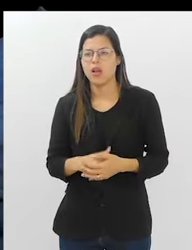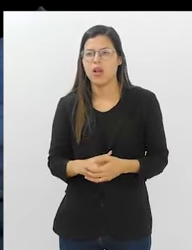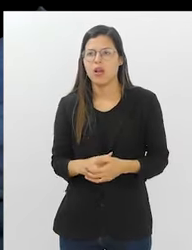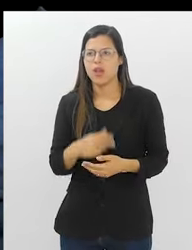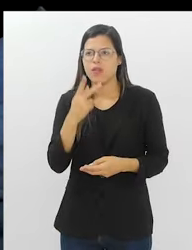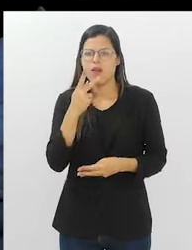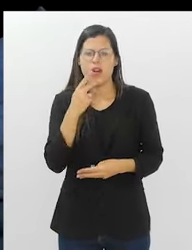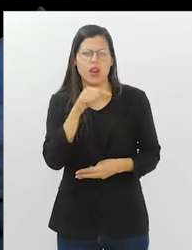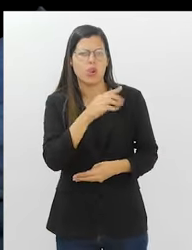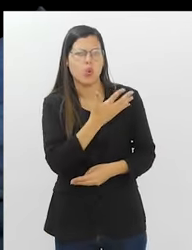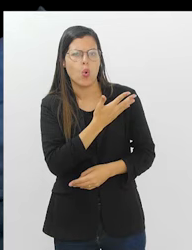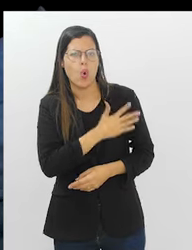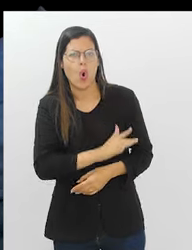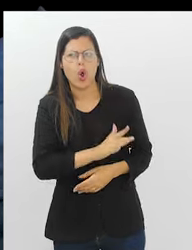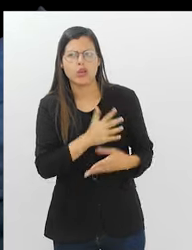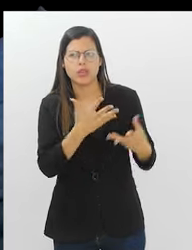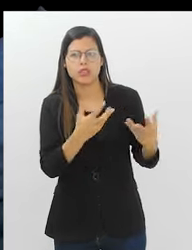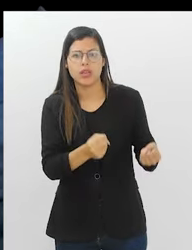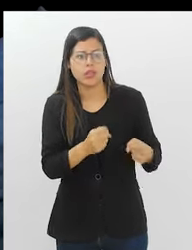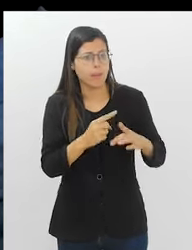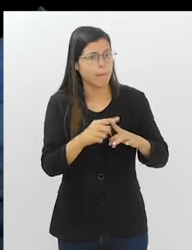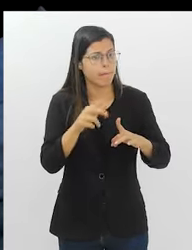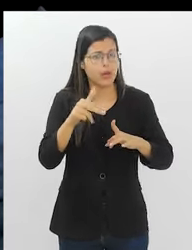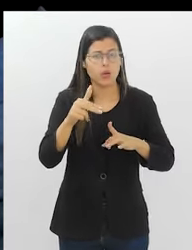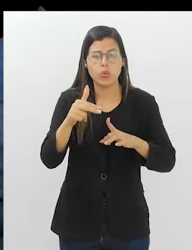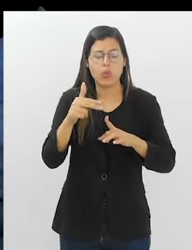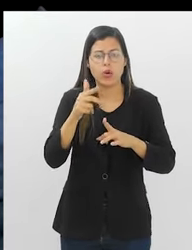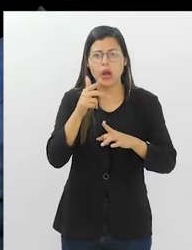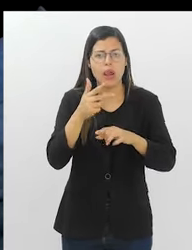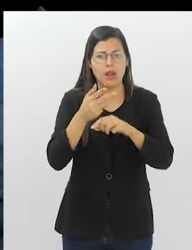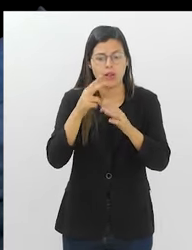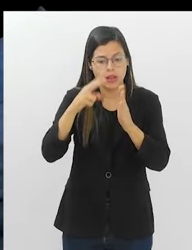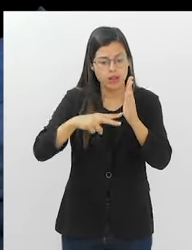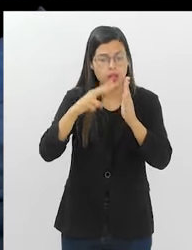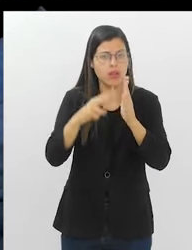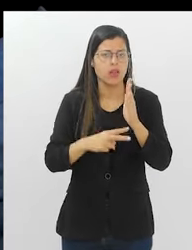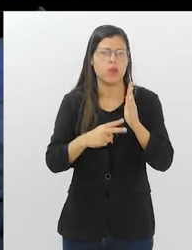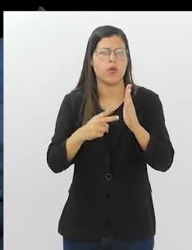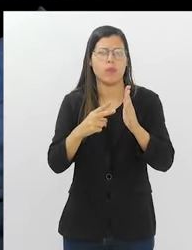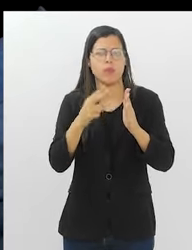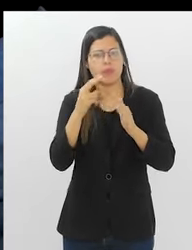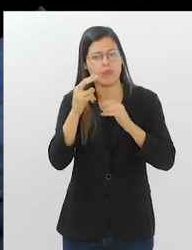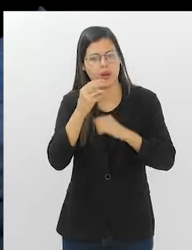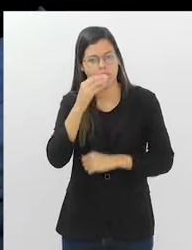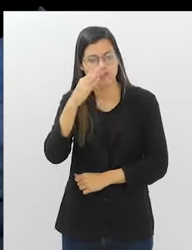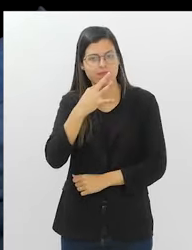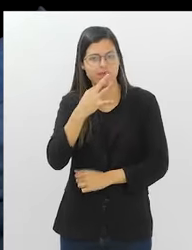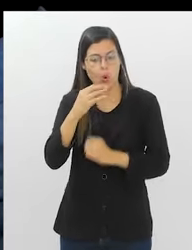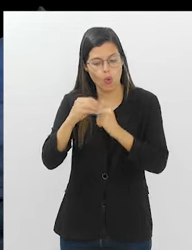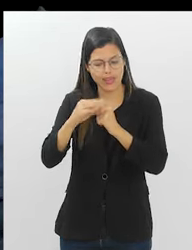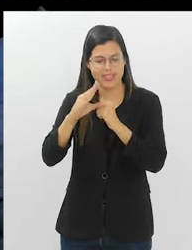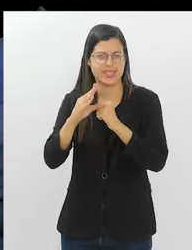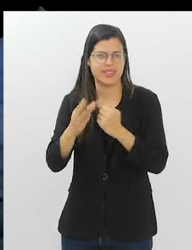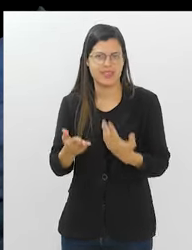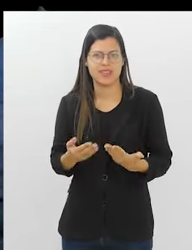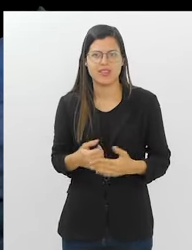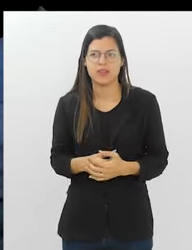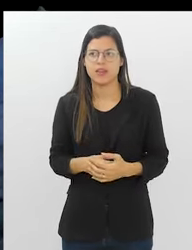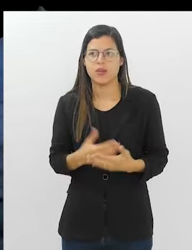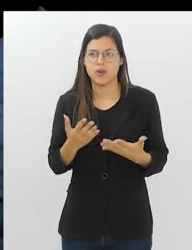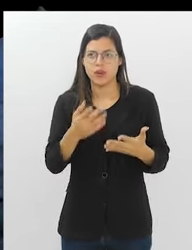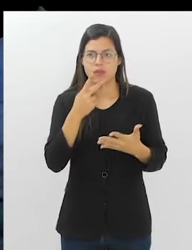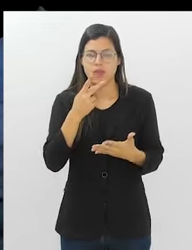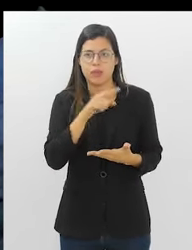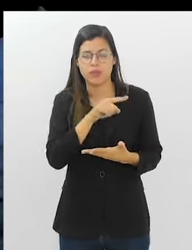ele não gosta, ele não aceita, mas nunca buscou ler para realmente saber. Queria dizer para vocês que